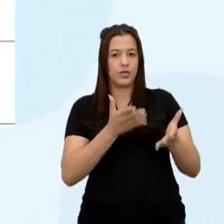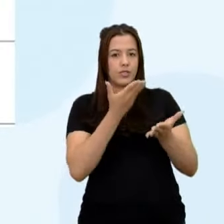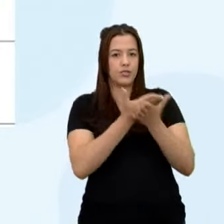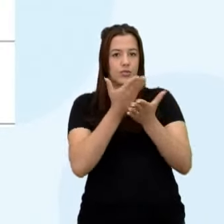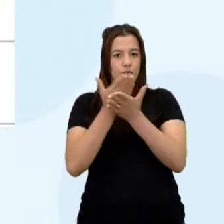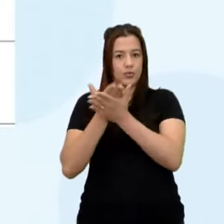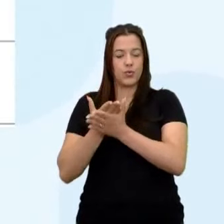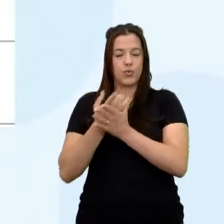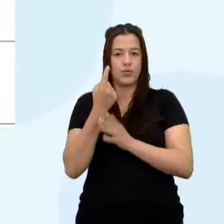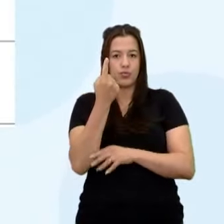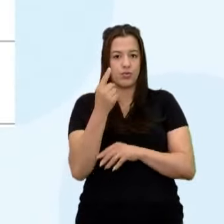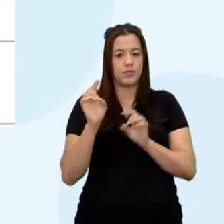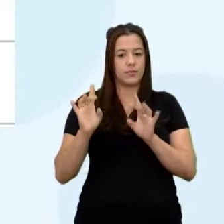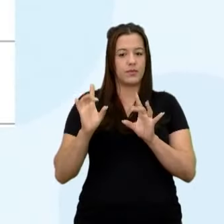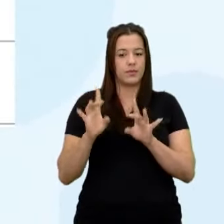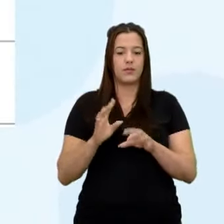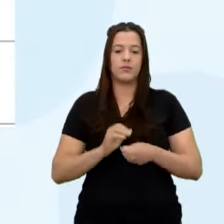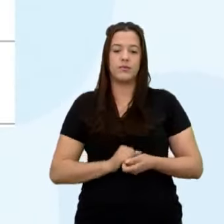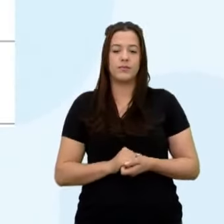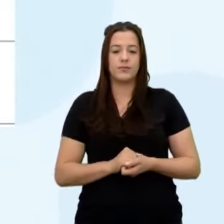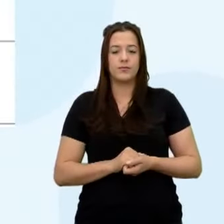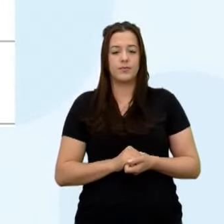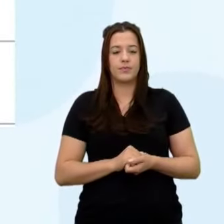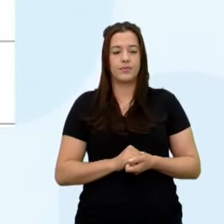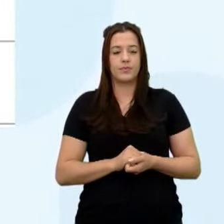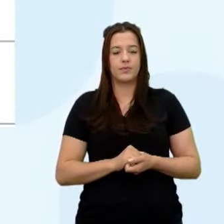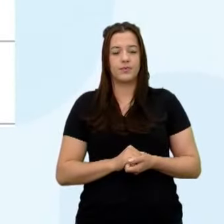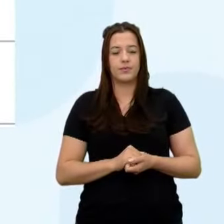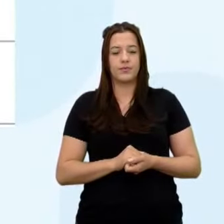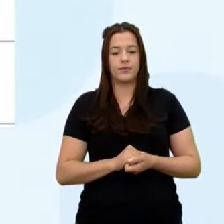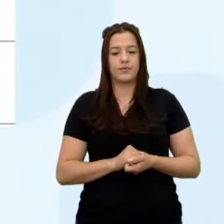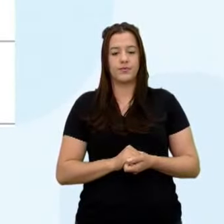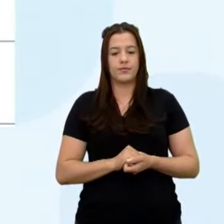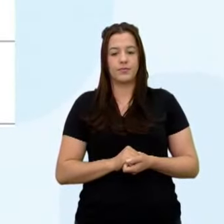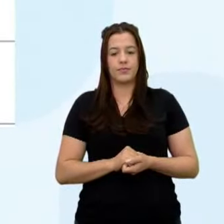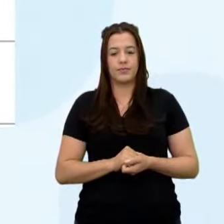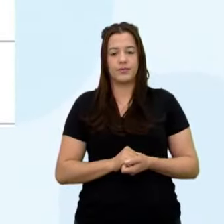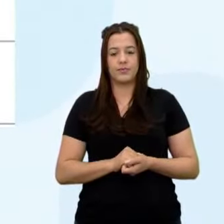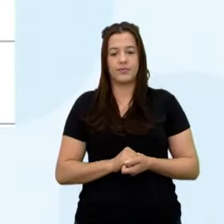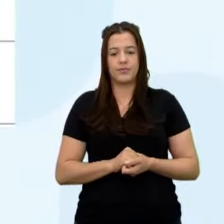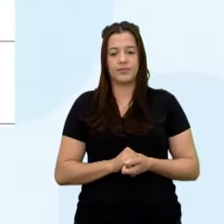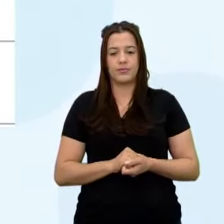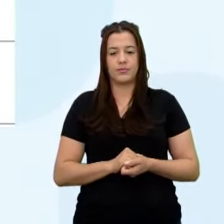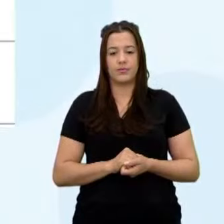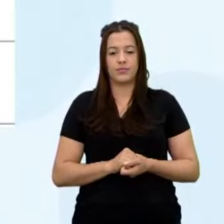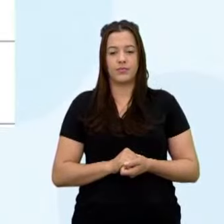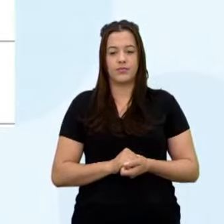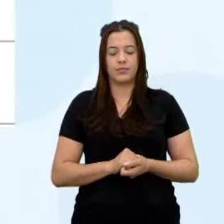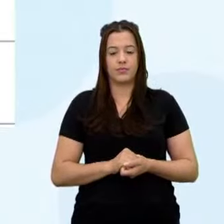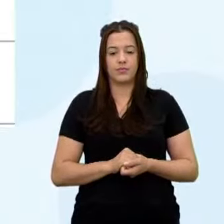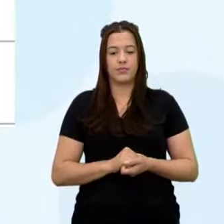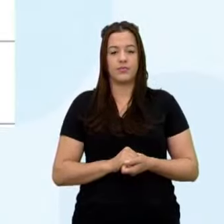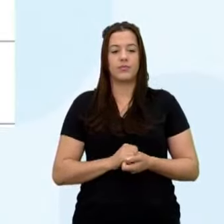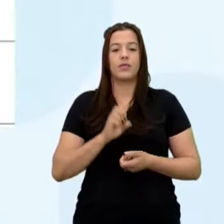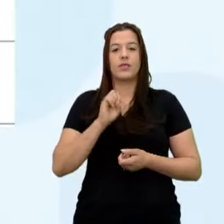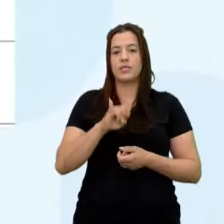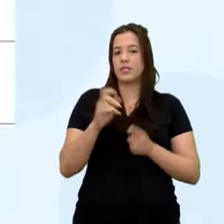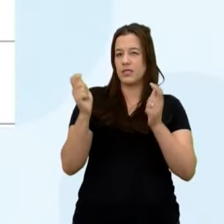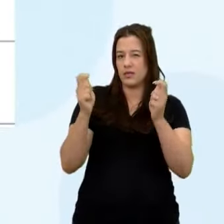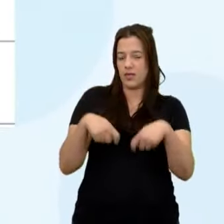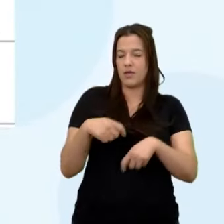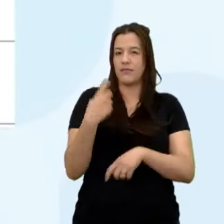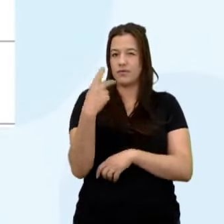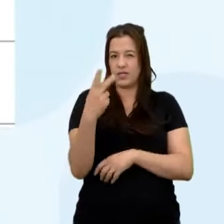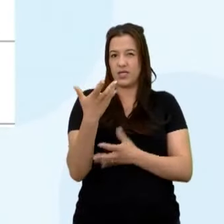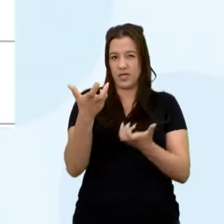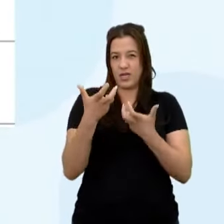especial? And the other question is, if it was possible, would you like to live on another planet and why? Se fosse possível,